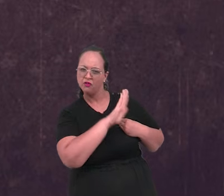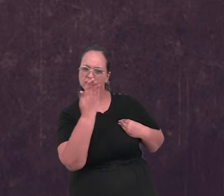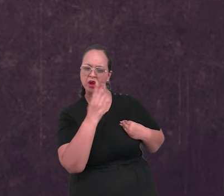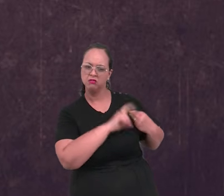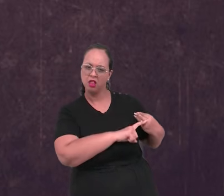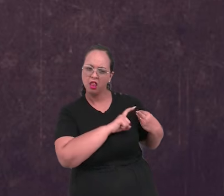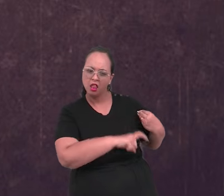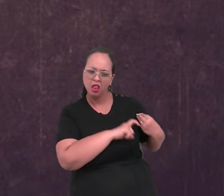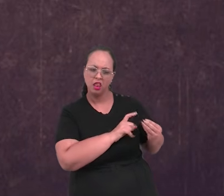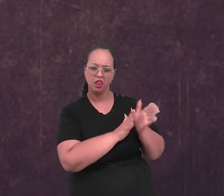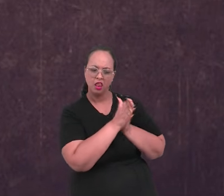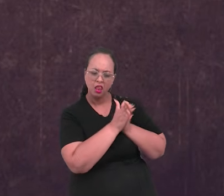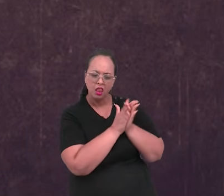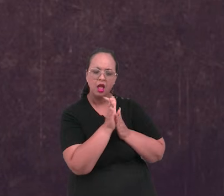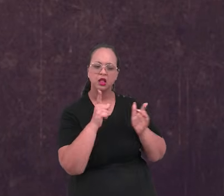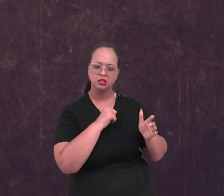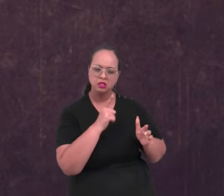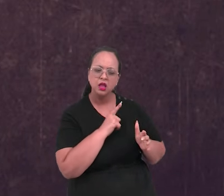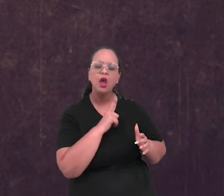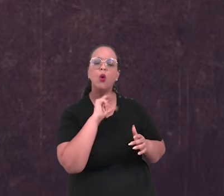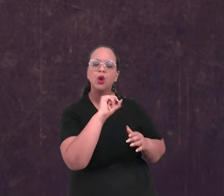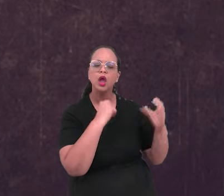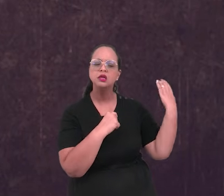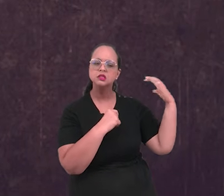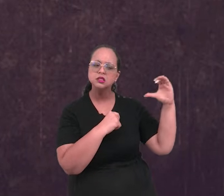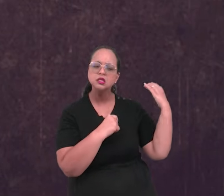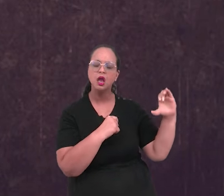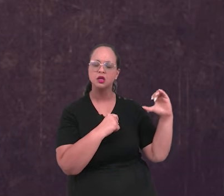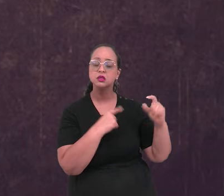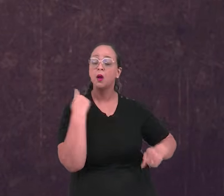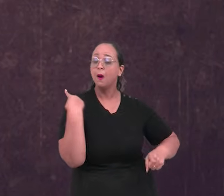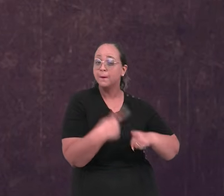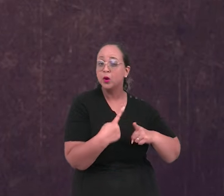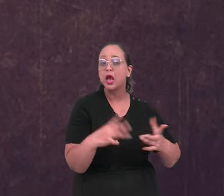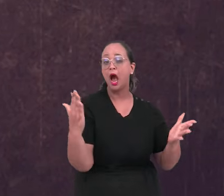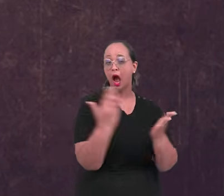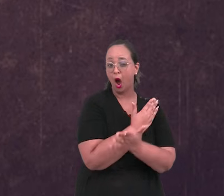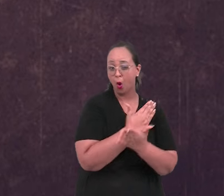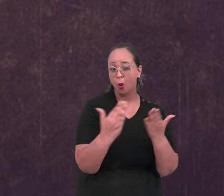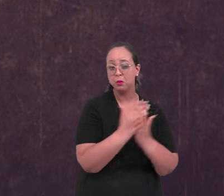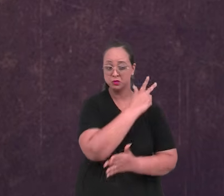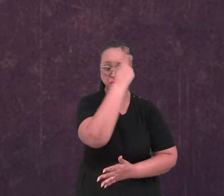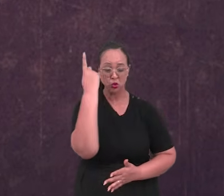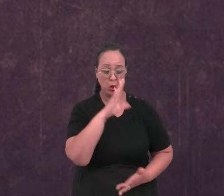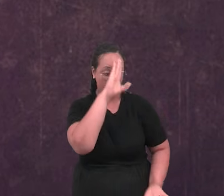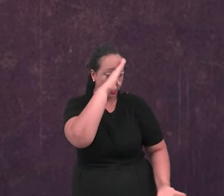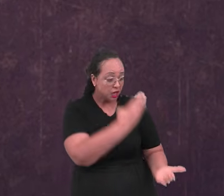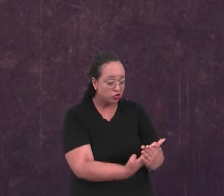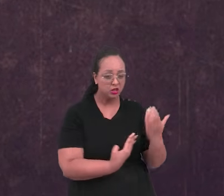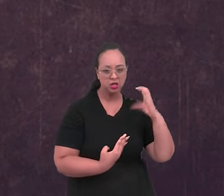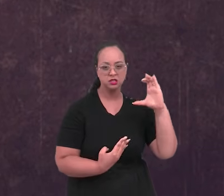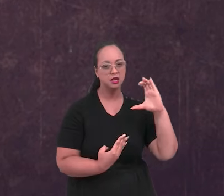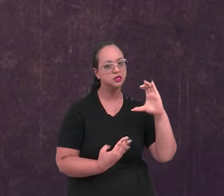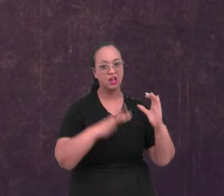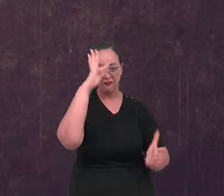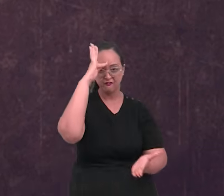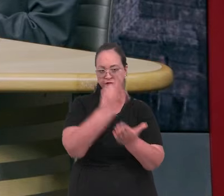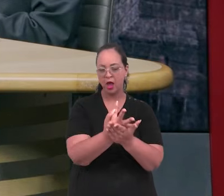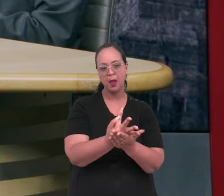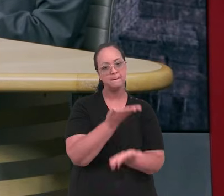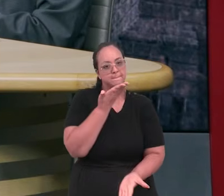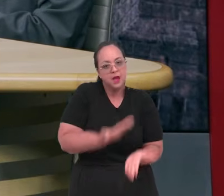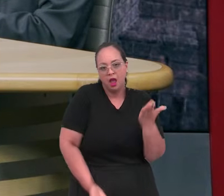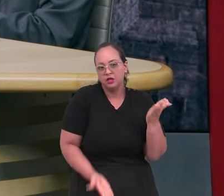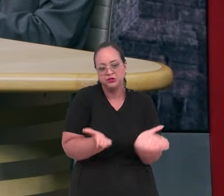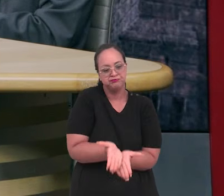chamada ciência, a qual, professando-a alguns, se desviaram da fé. Obviamente. Tiveram fé um